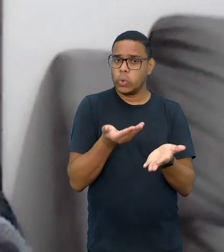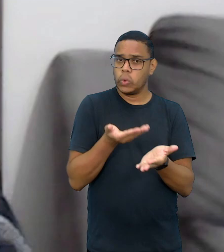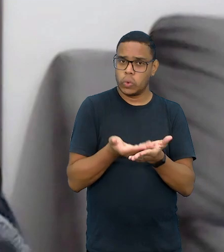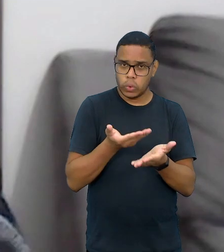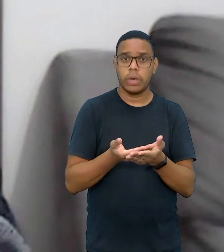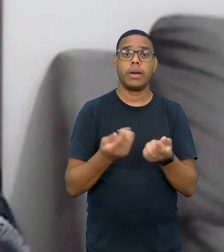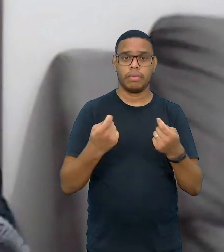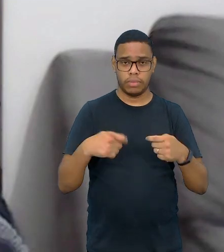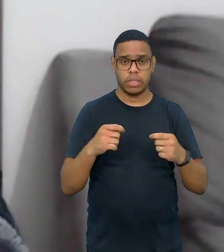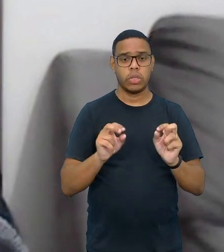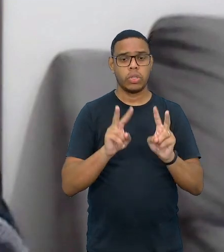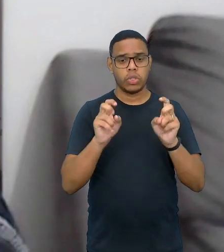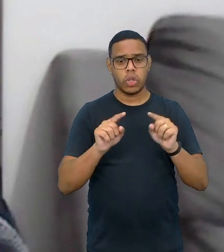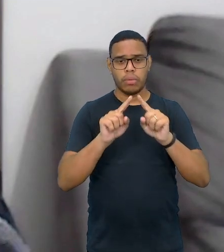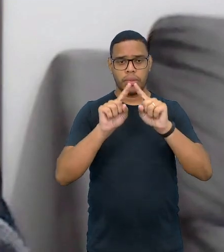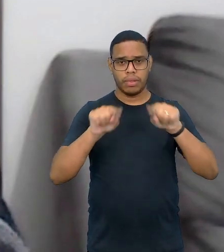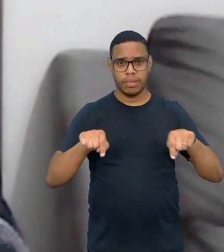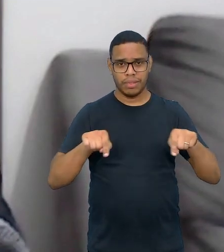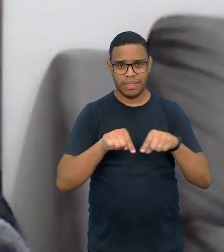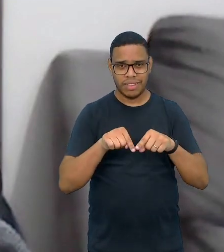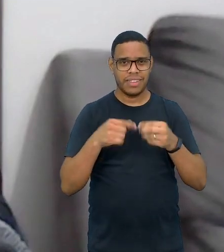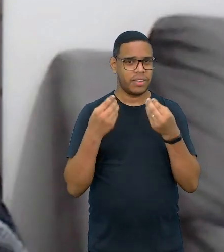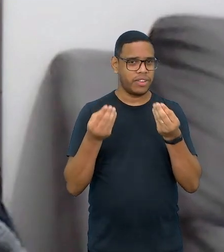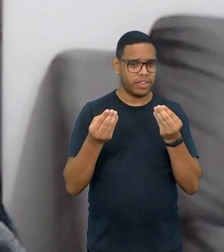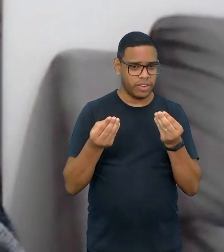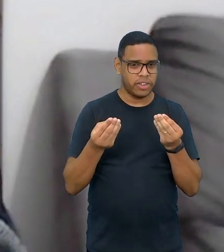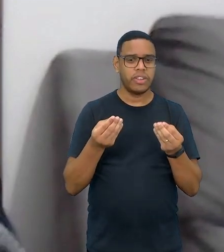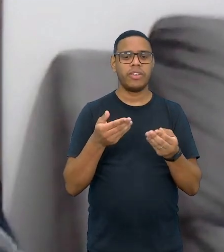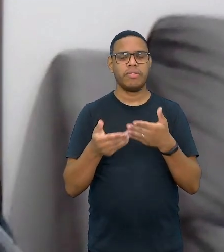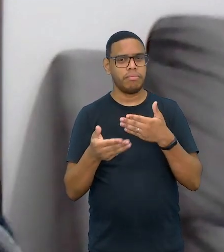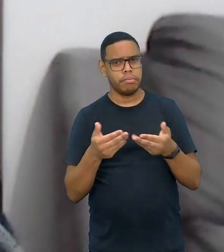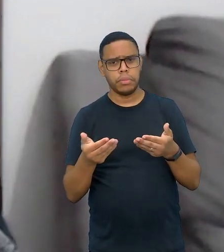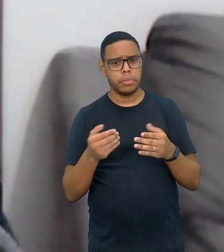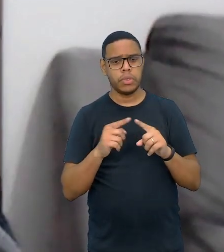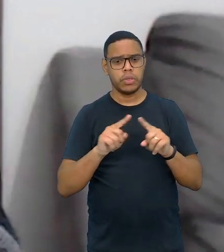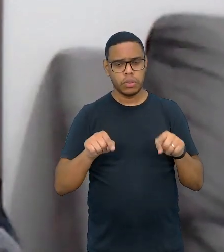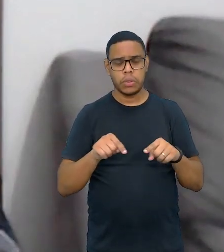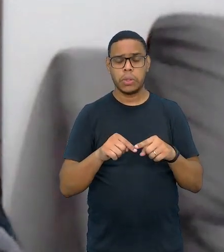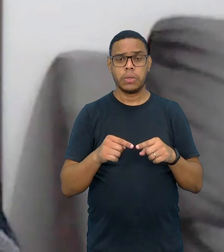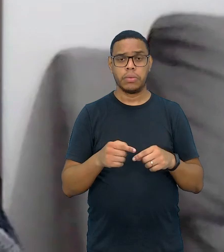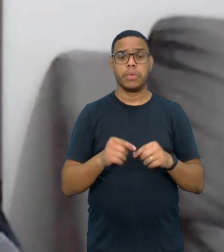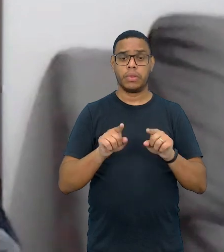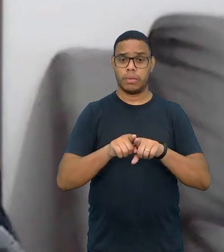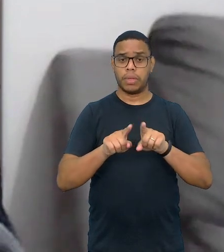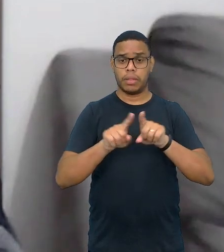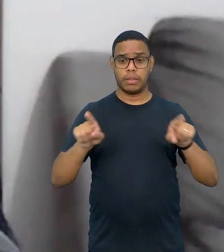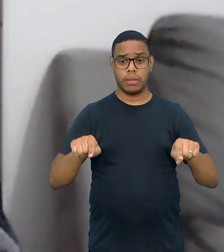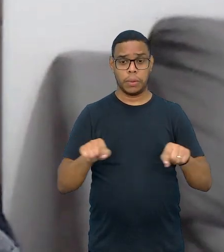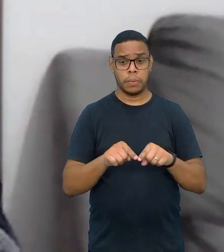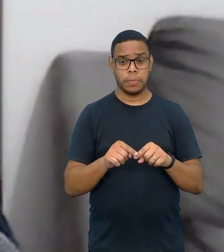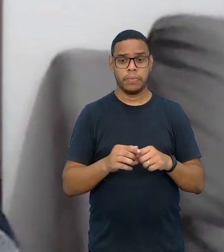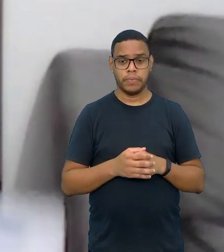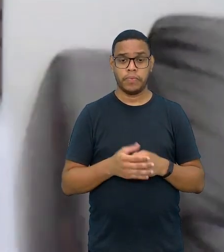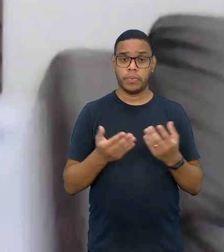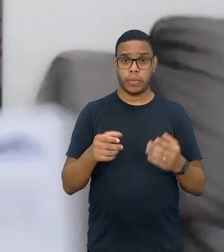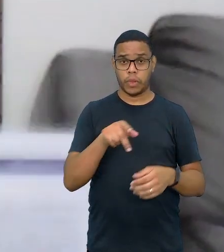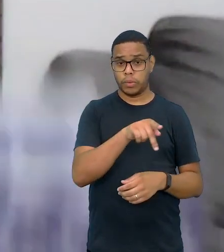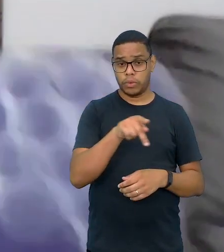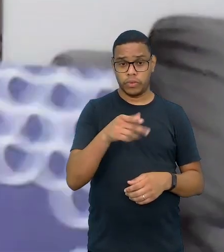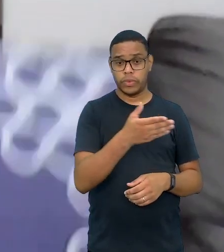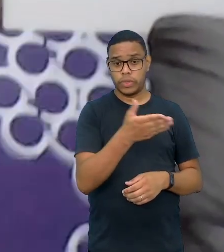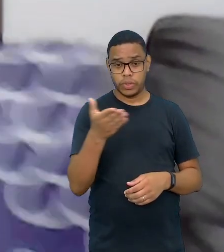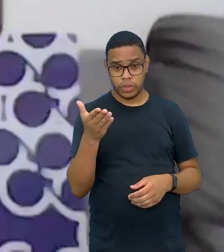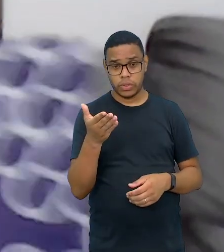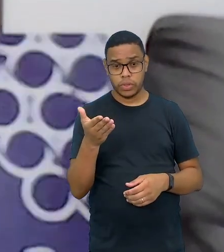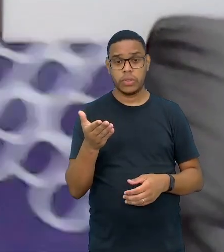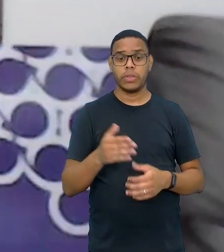envolve os triângulos, né, qualquer triângulo, não só o triângulo retângulo. Então, professores,